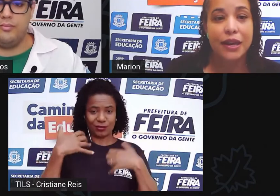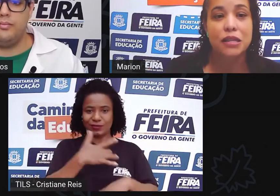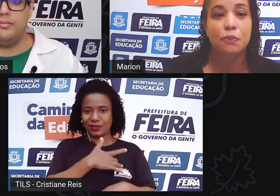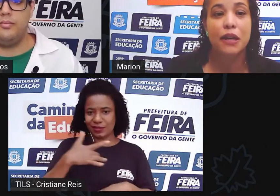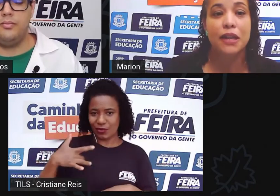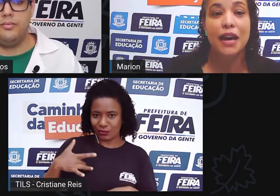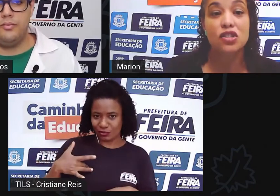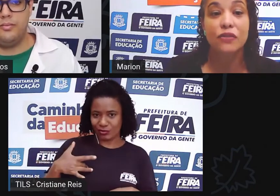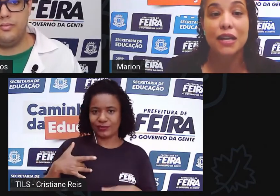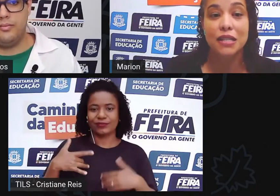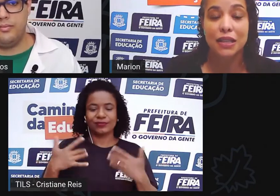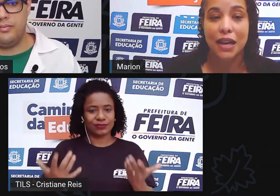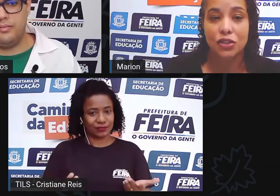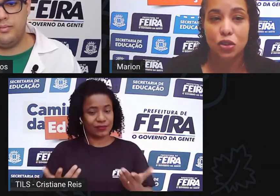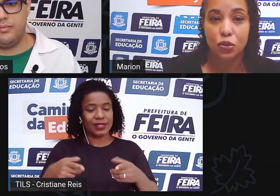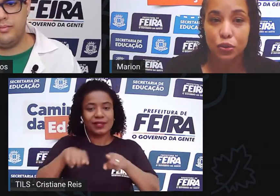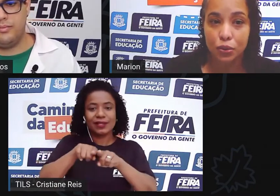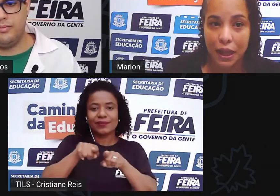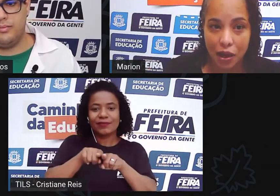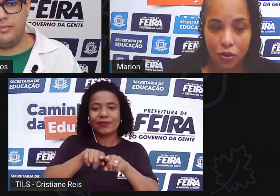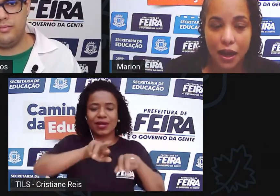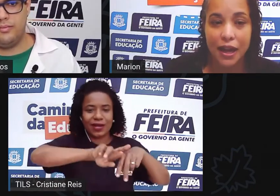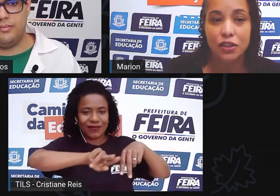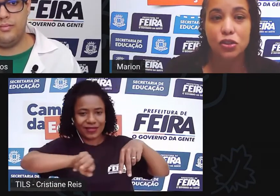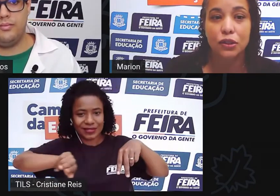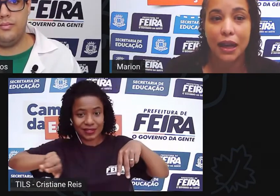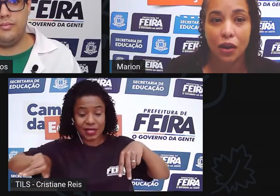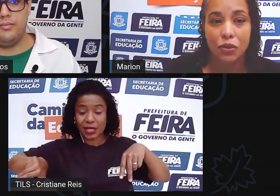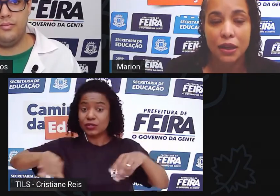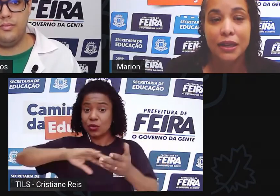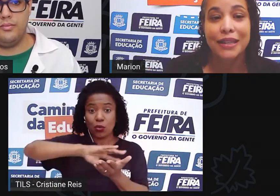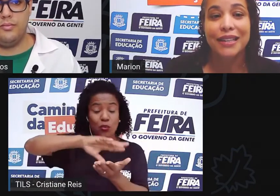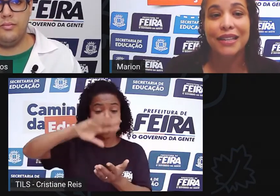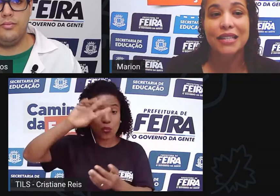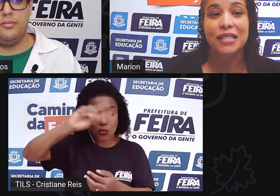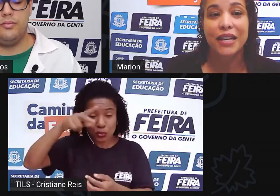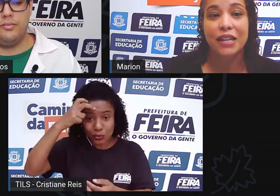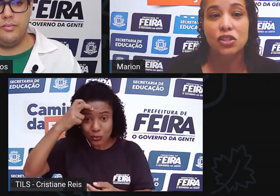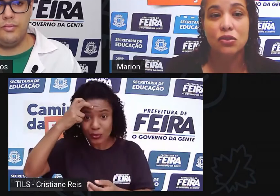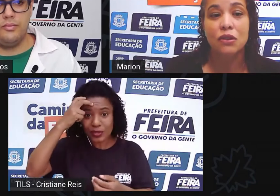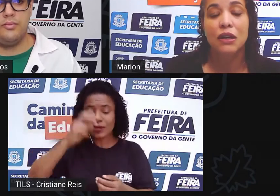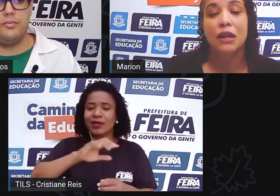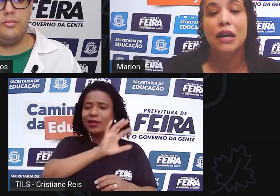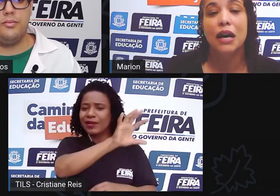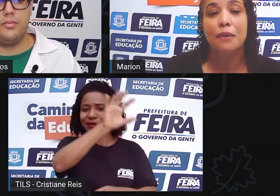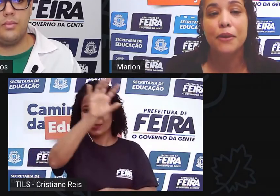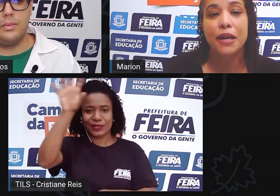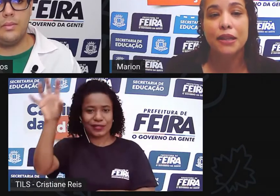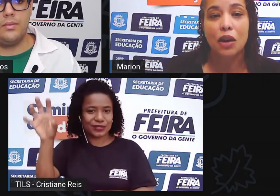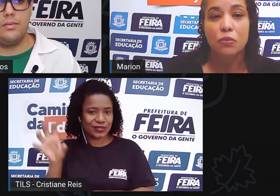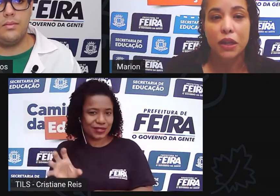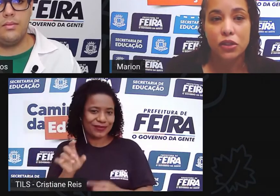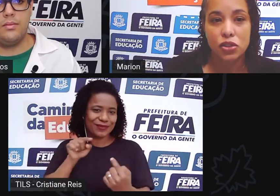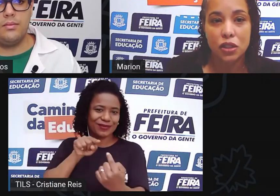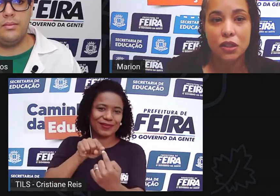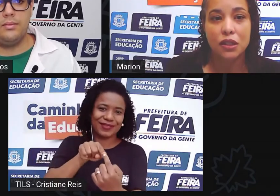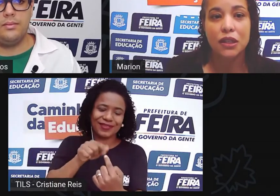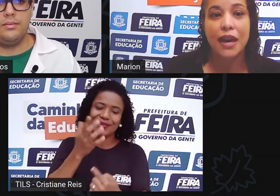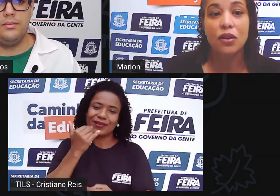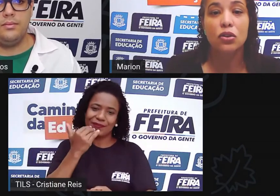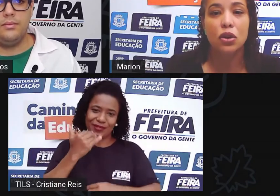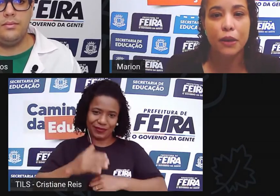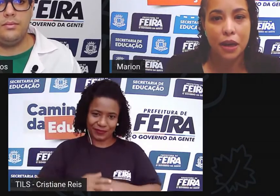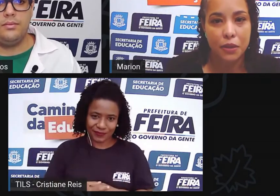que respeitem a diversidade cultural, regional e que sejam ambientalmente